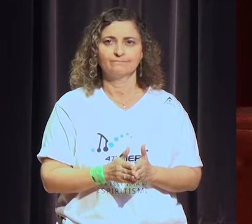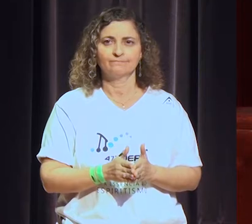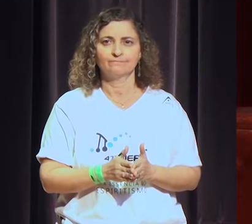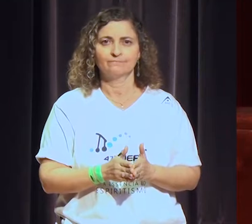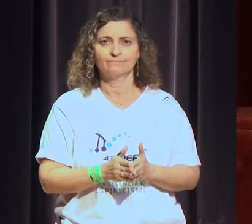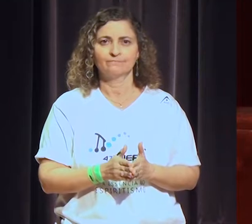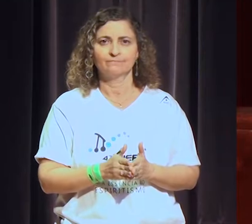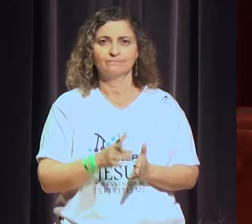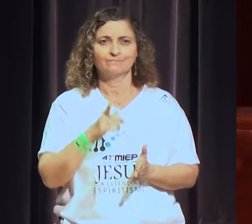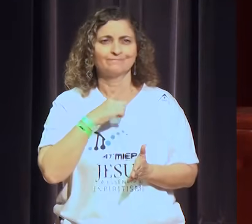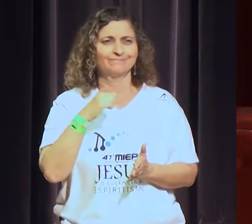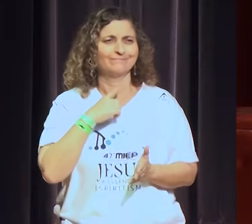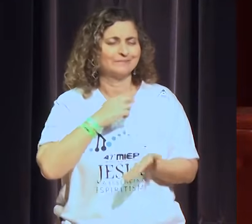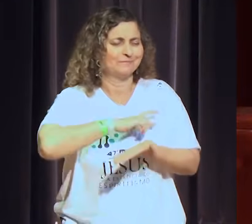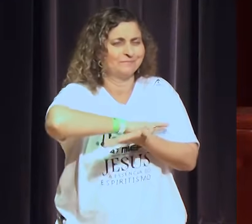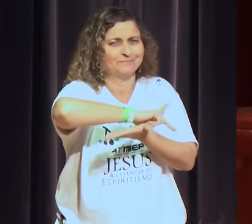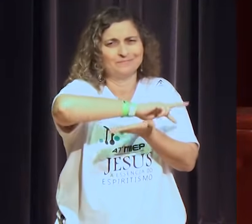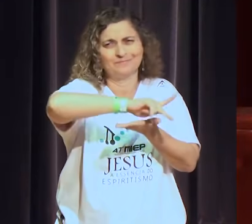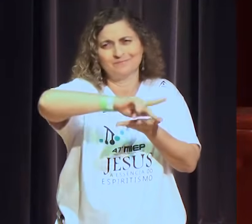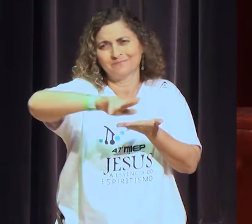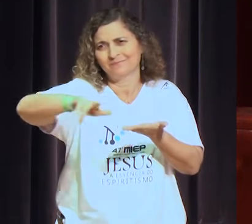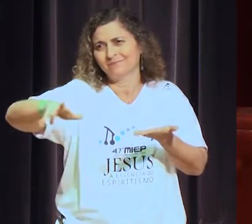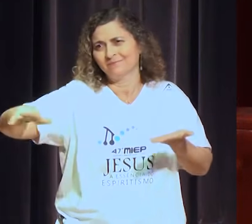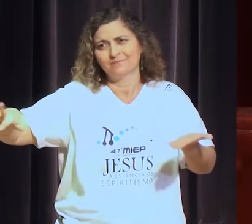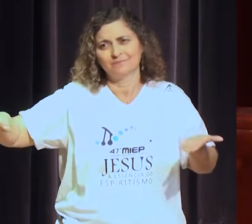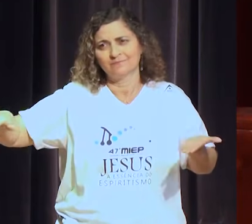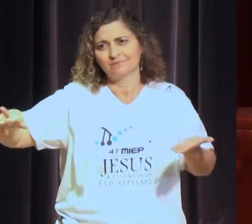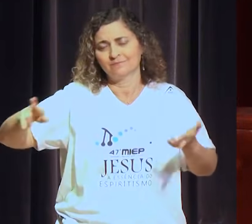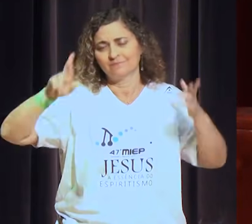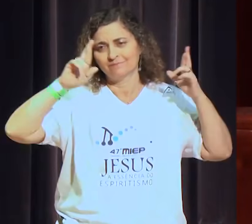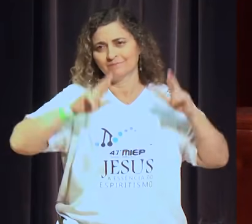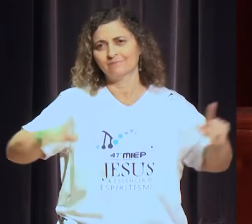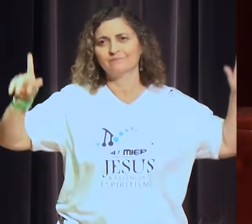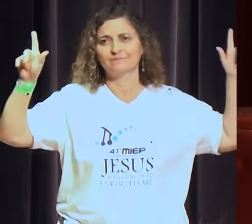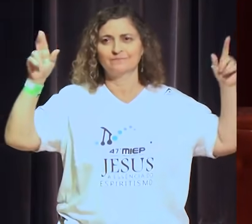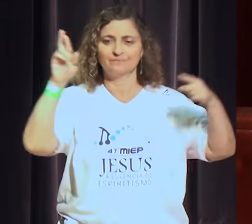eu tenho uma diversidade da experiência religiosa.